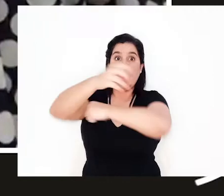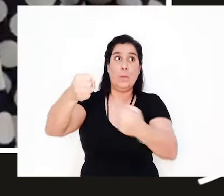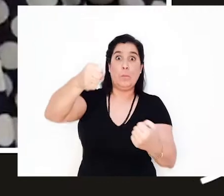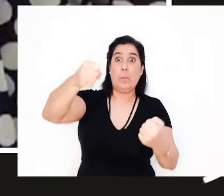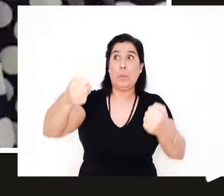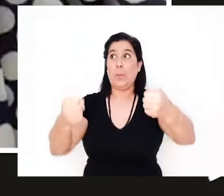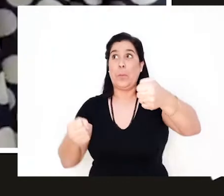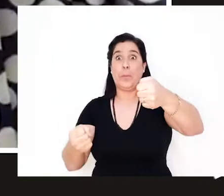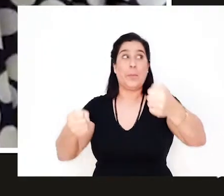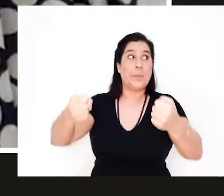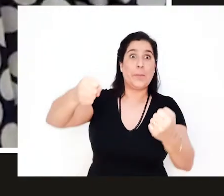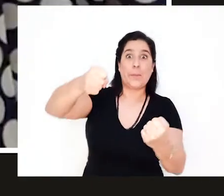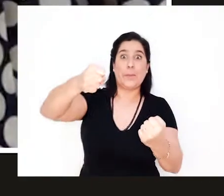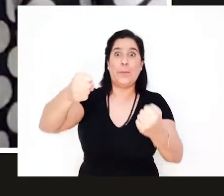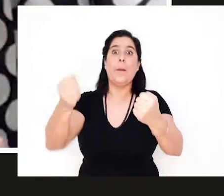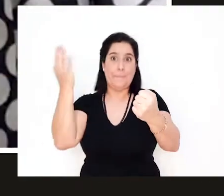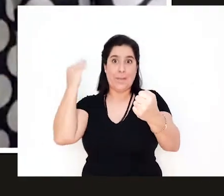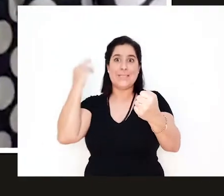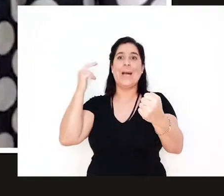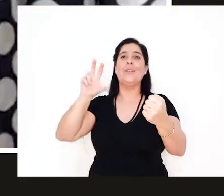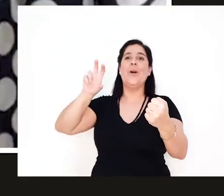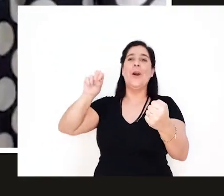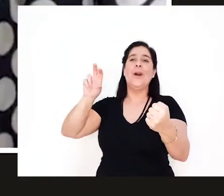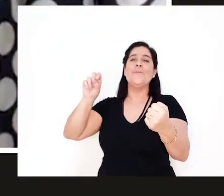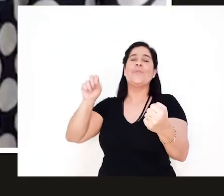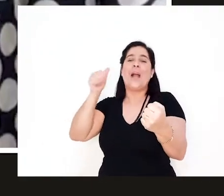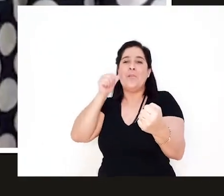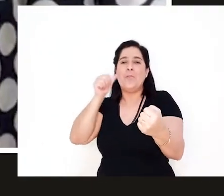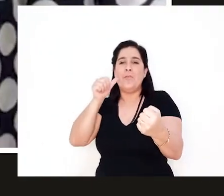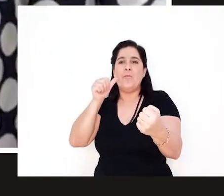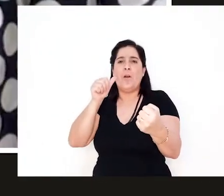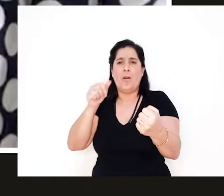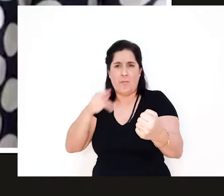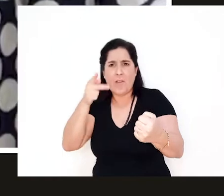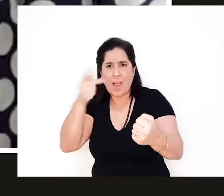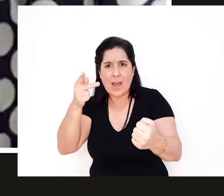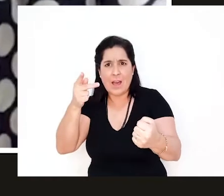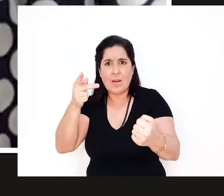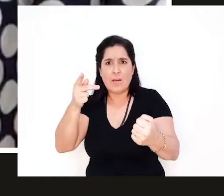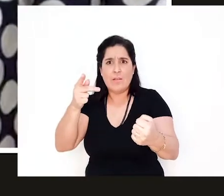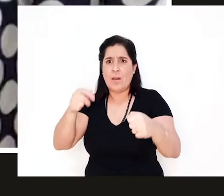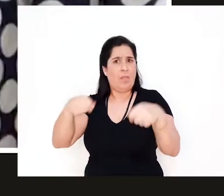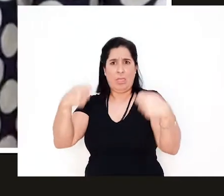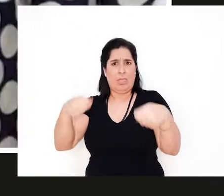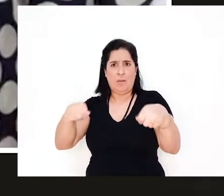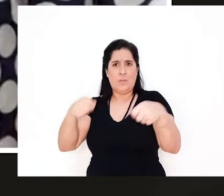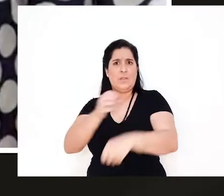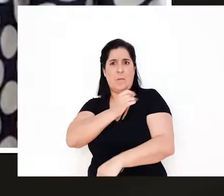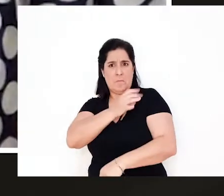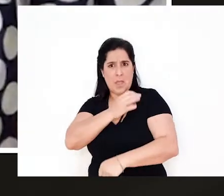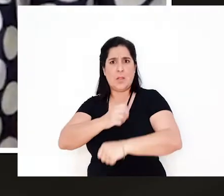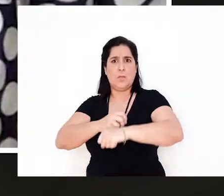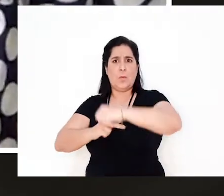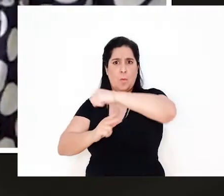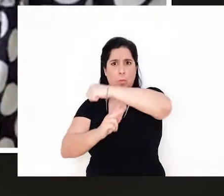aqui. Acontecia mais, né, antigamente, né? E minha avó sempre muito corajosa. Ela não tinha medo, ela ia, entendeu? Só